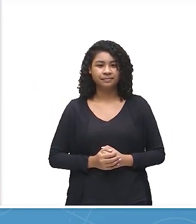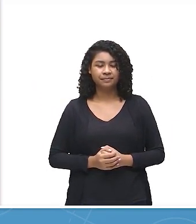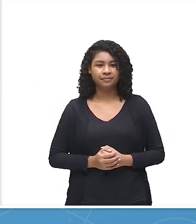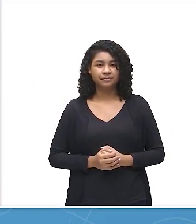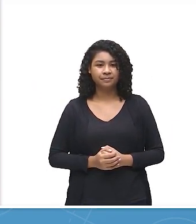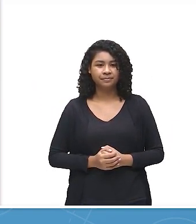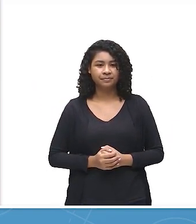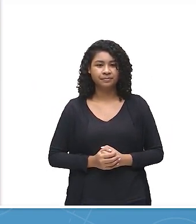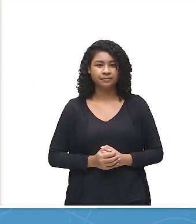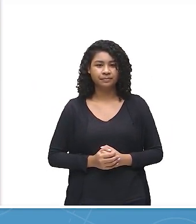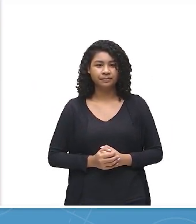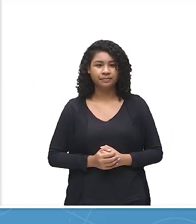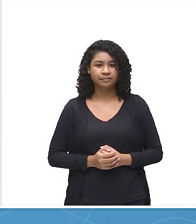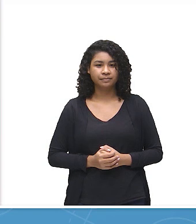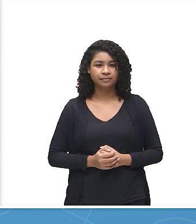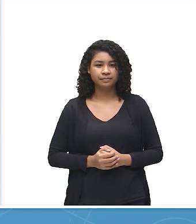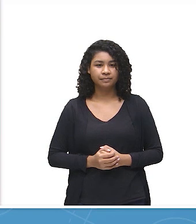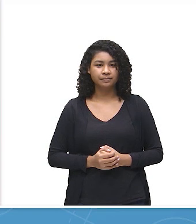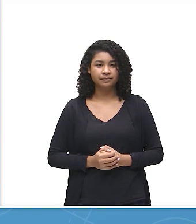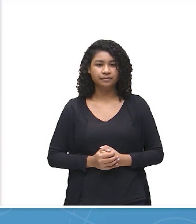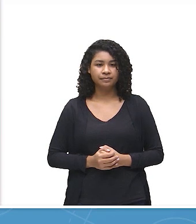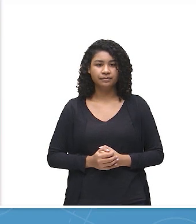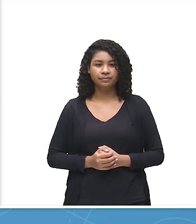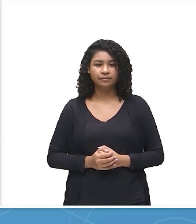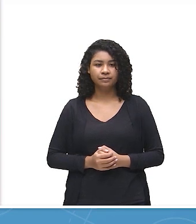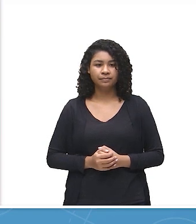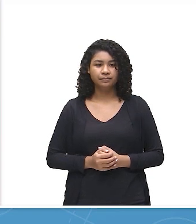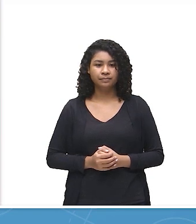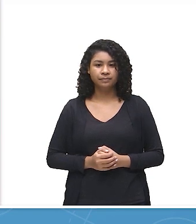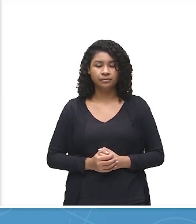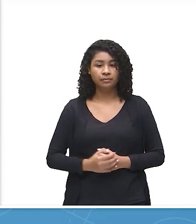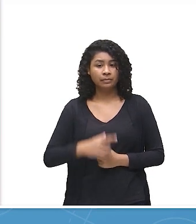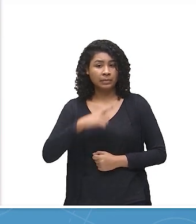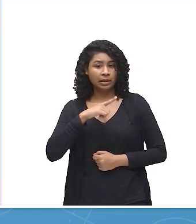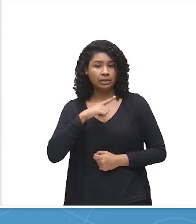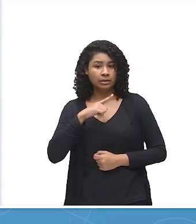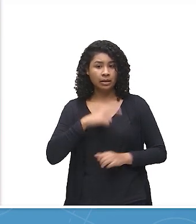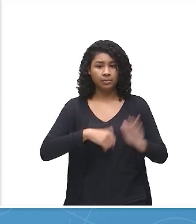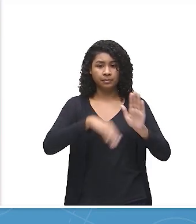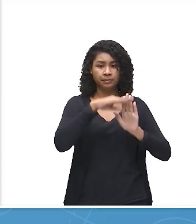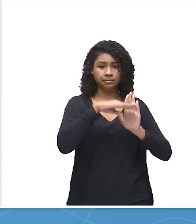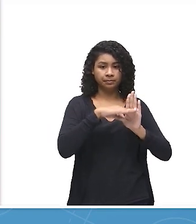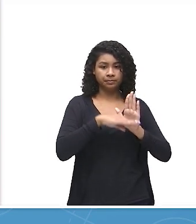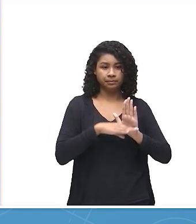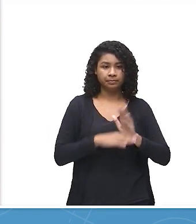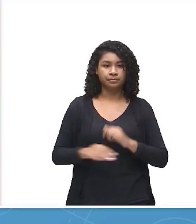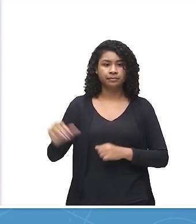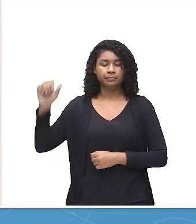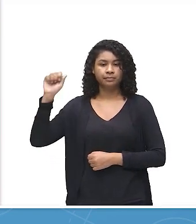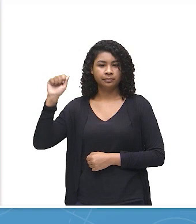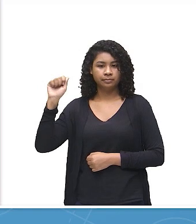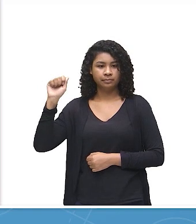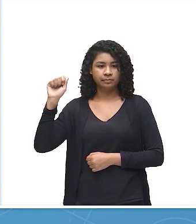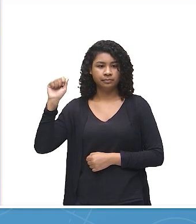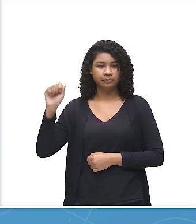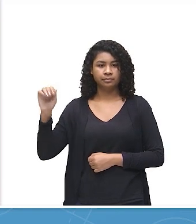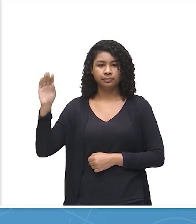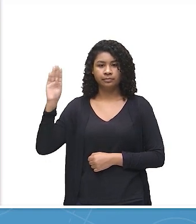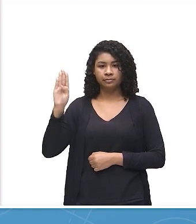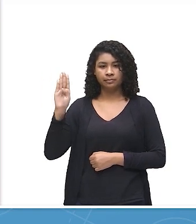boy, escovando os dentes. Então, eu tenho que dizer assim, tenho que completar com o